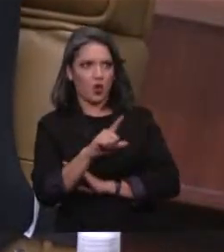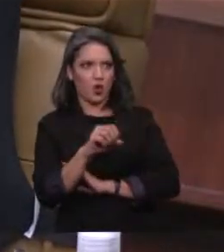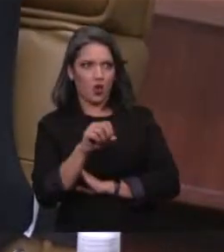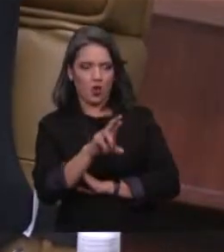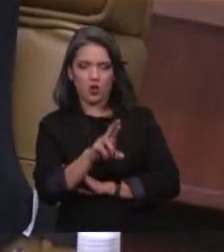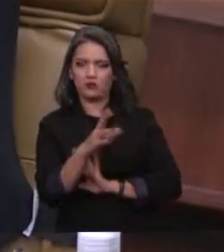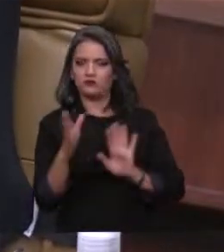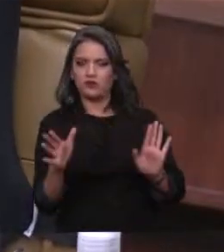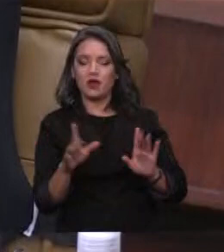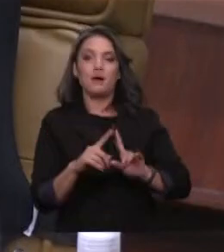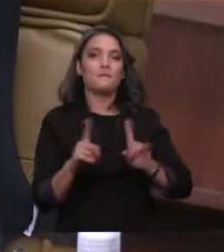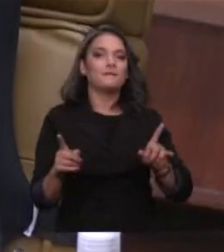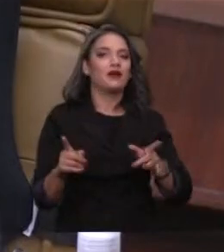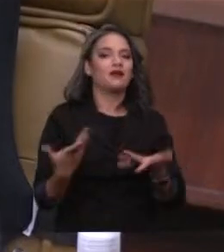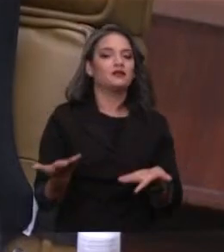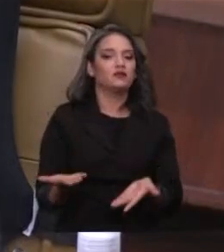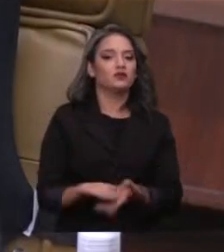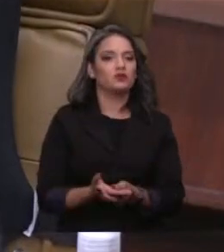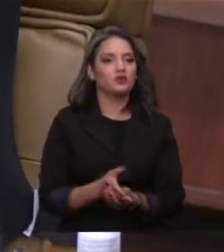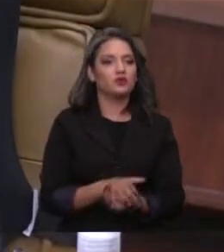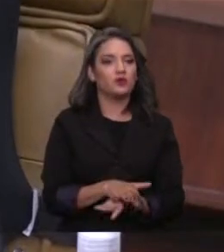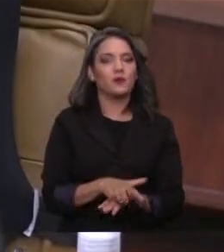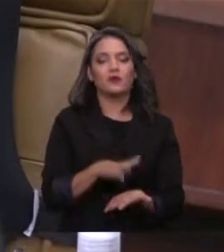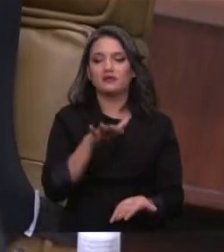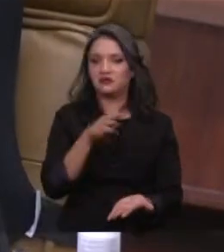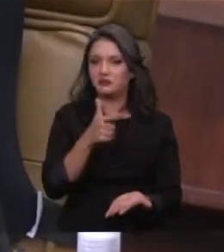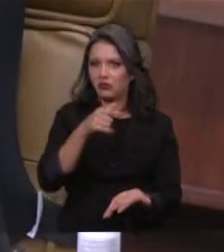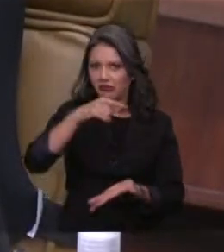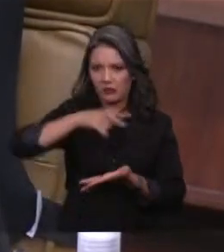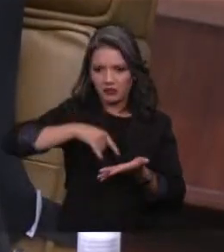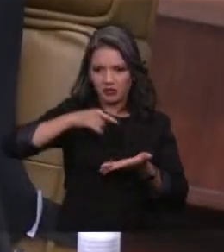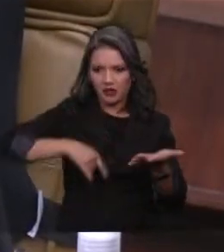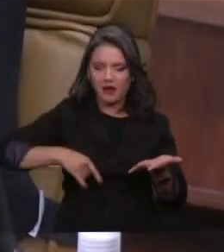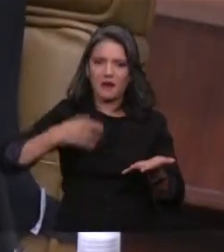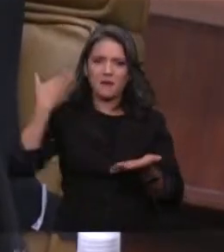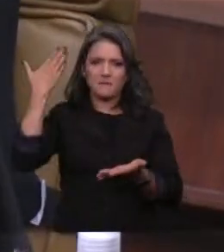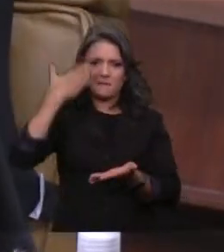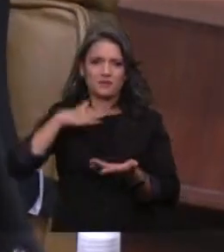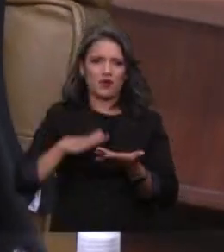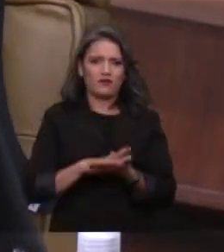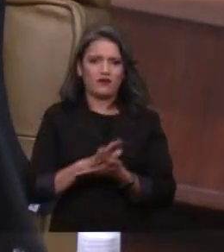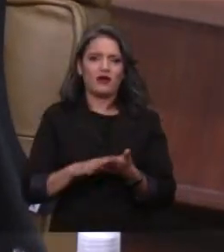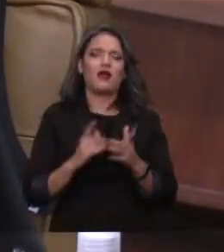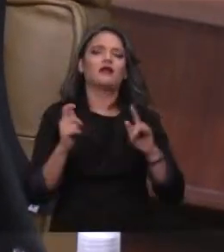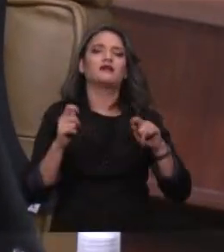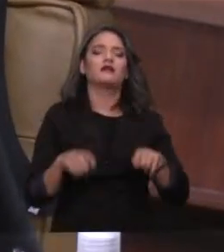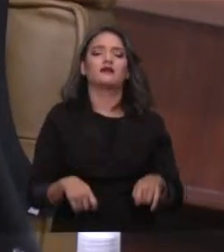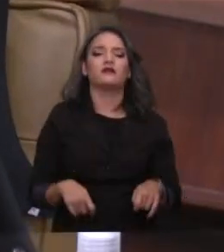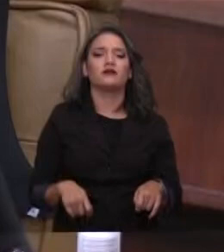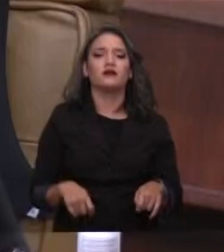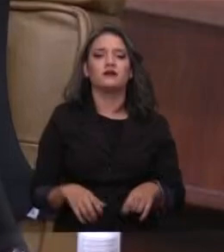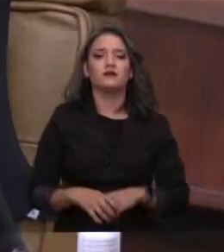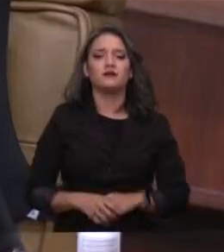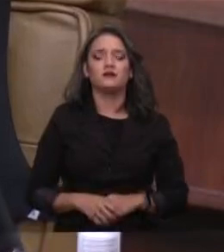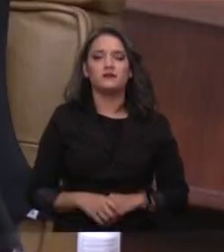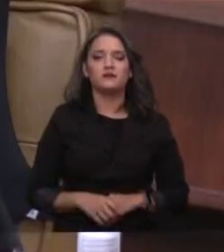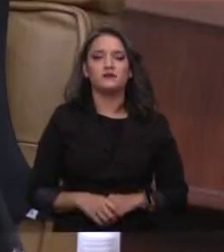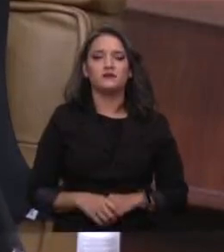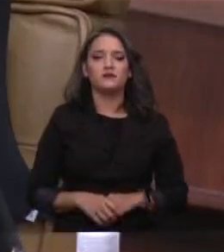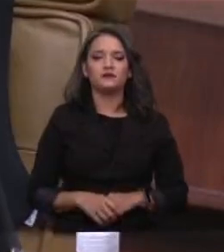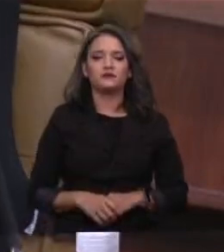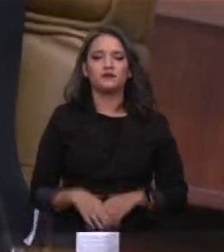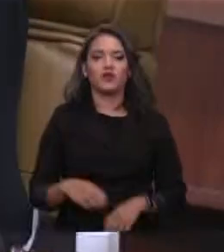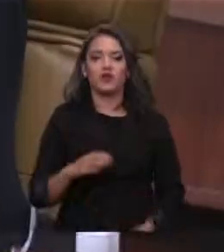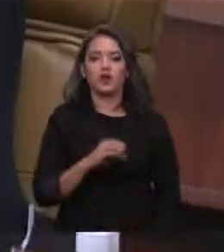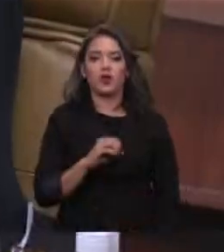menos, elementos de prova suficientes apresentados pelo órgão acusador de que